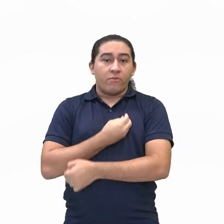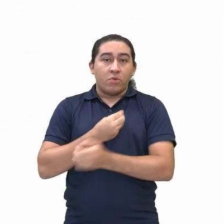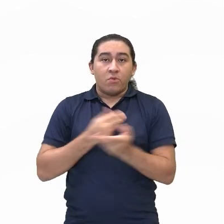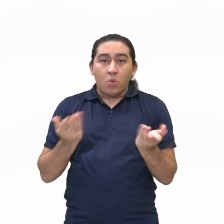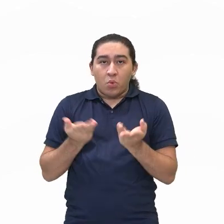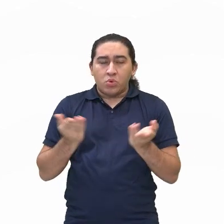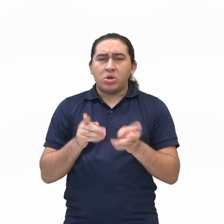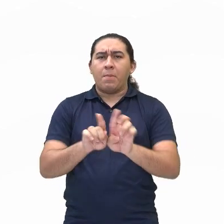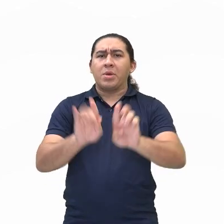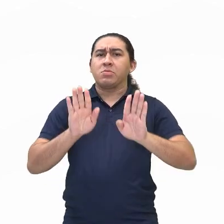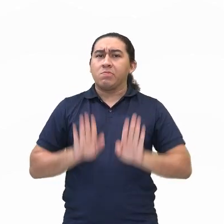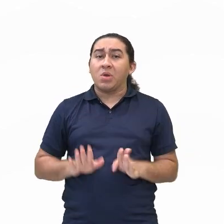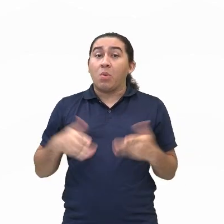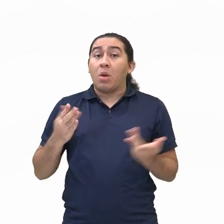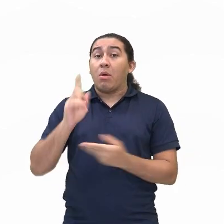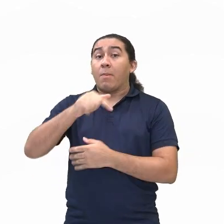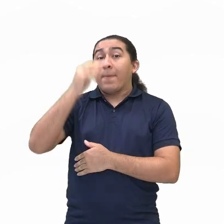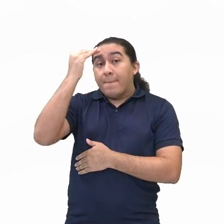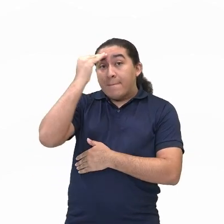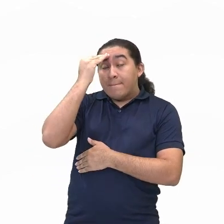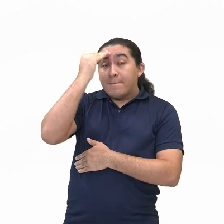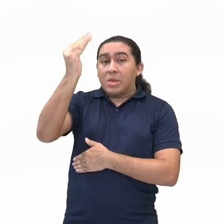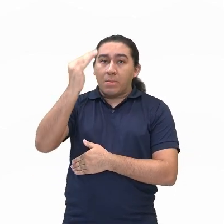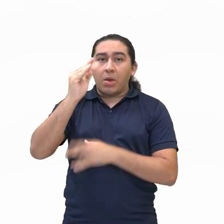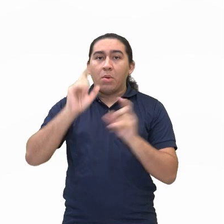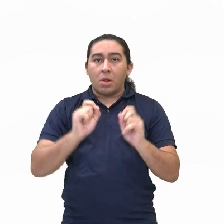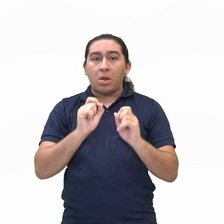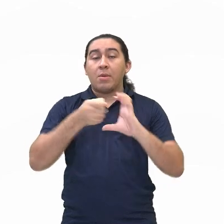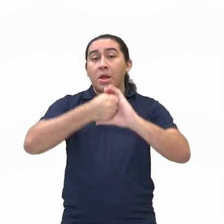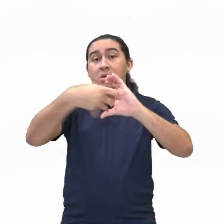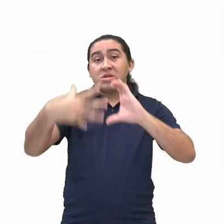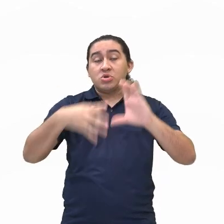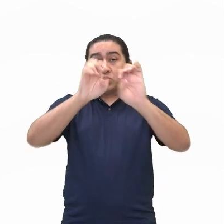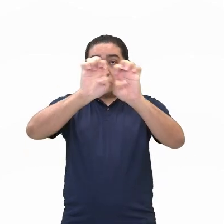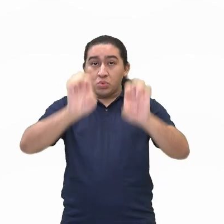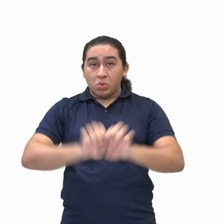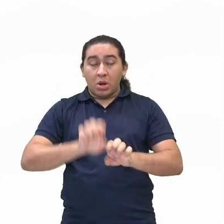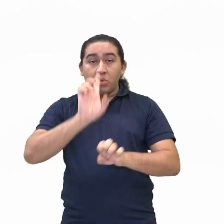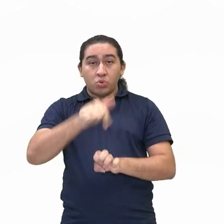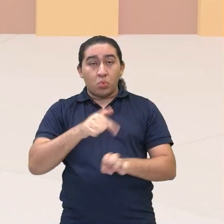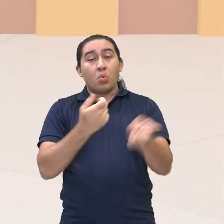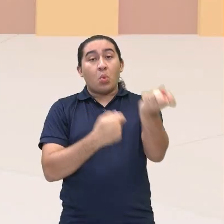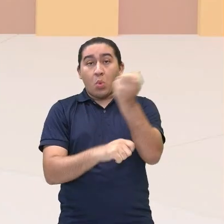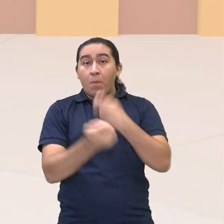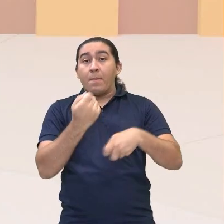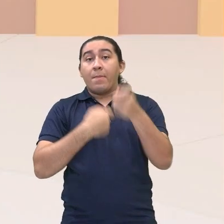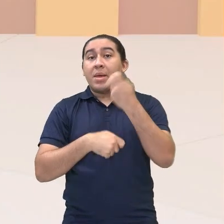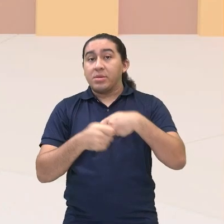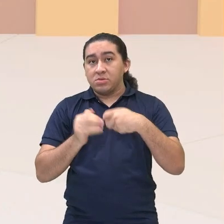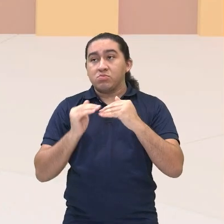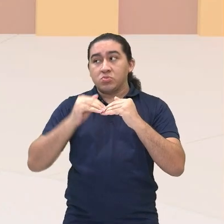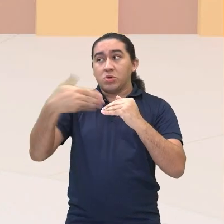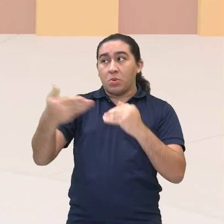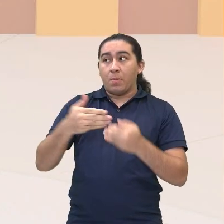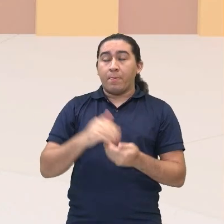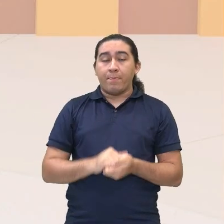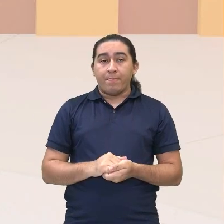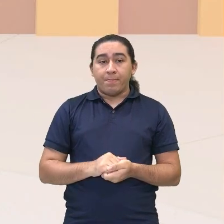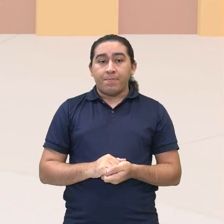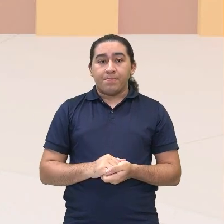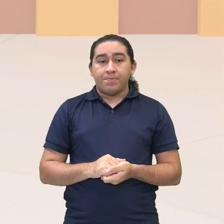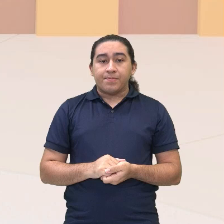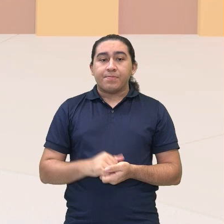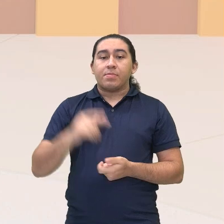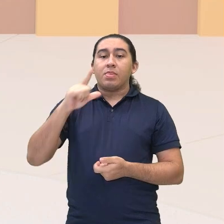Mas quais serão os principais componentes aí do comércio exterior? Gente, vai